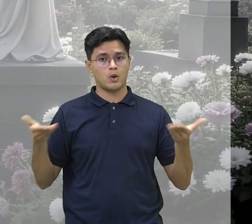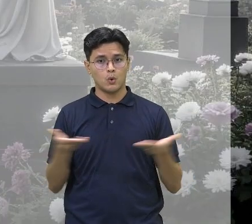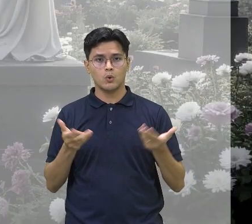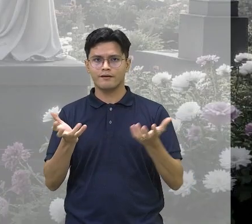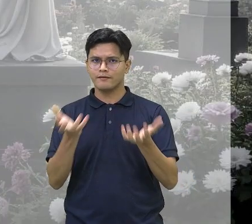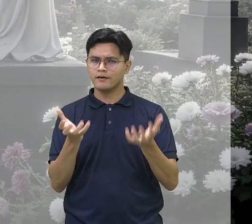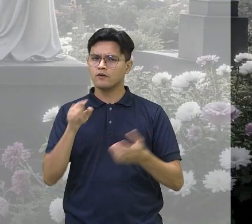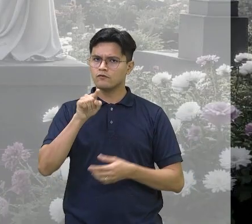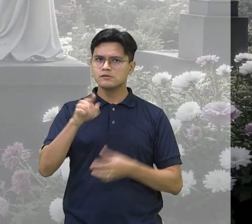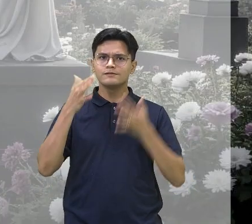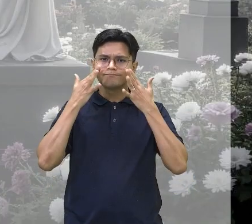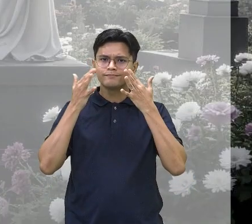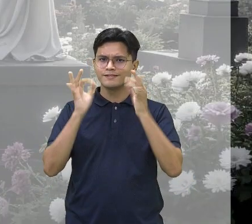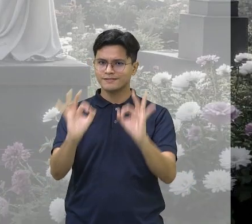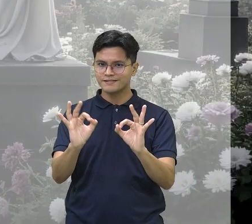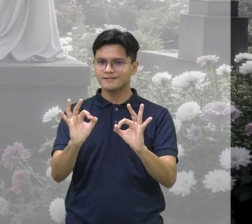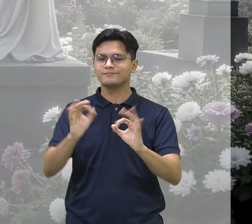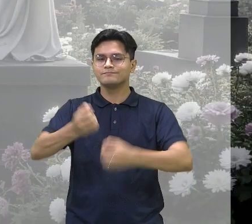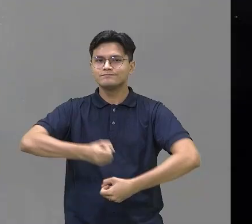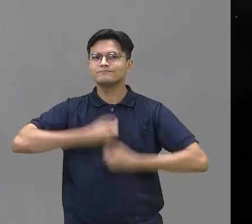preste atenção ao poema.